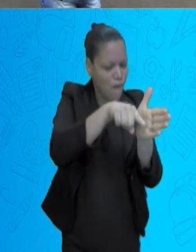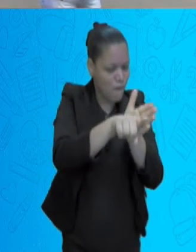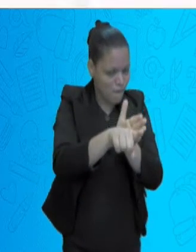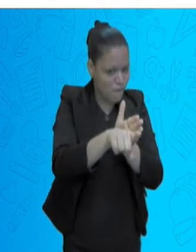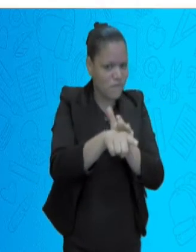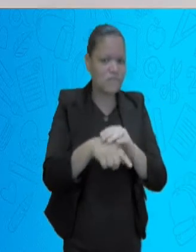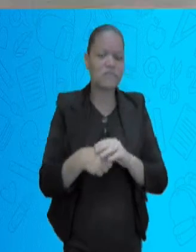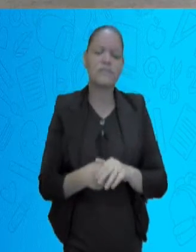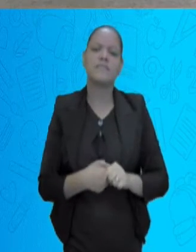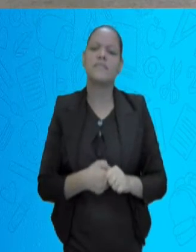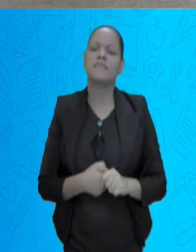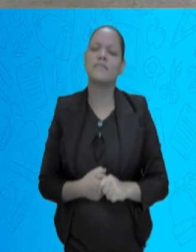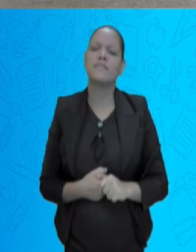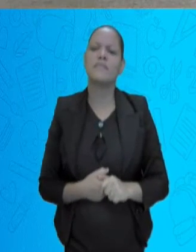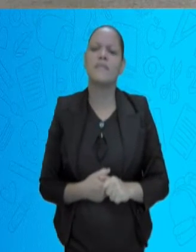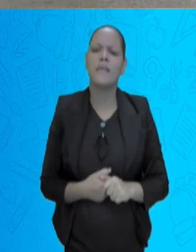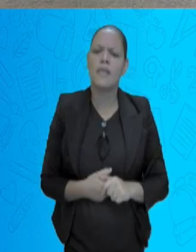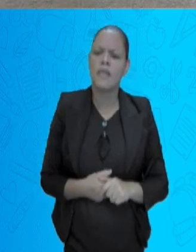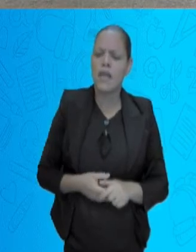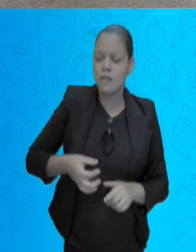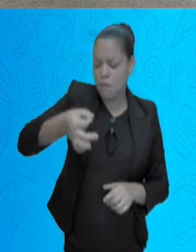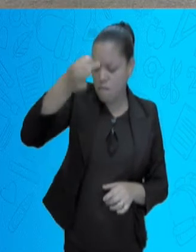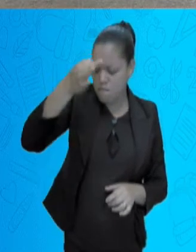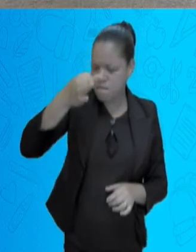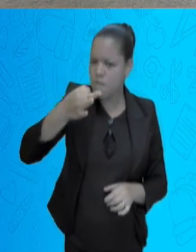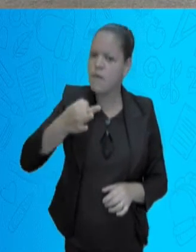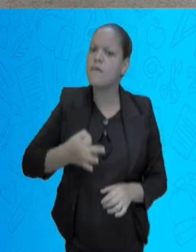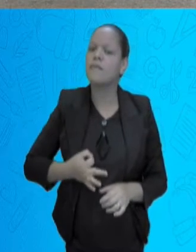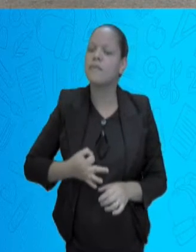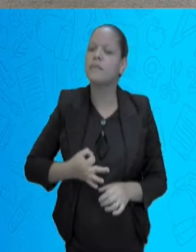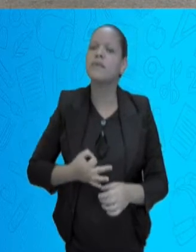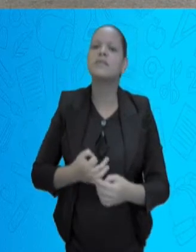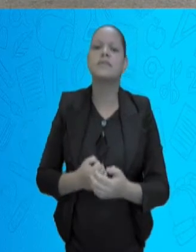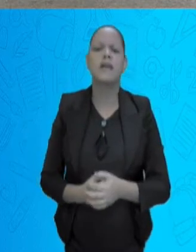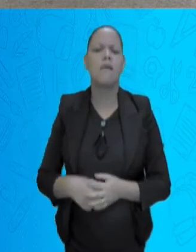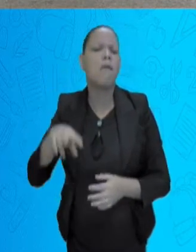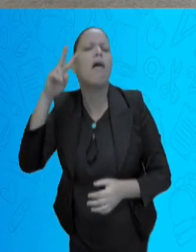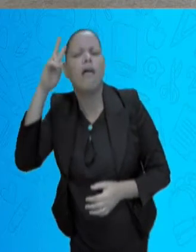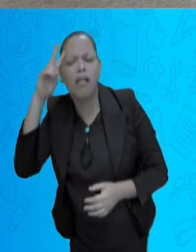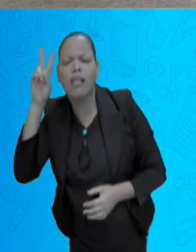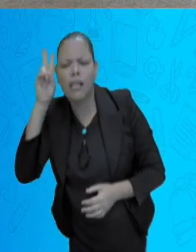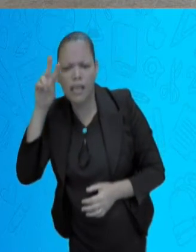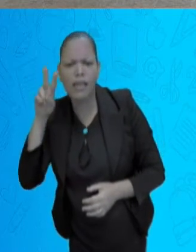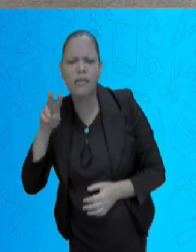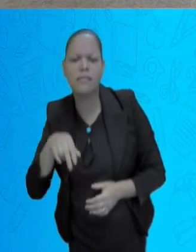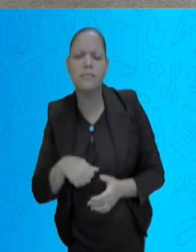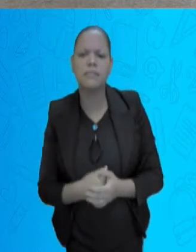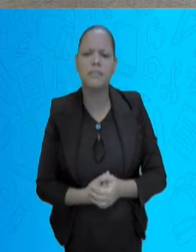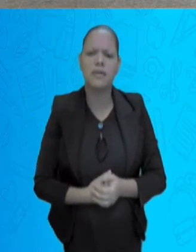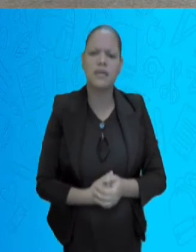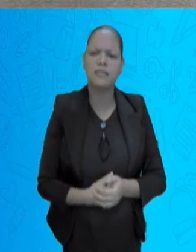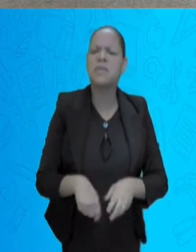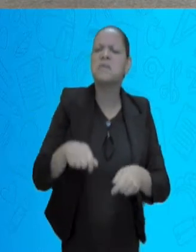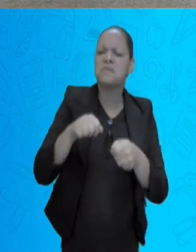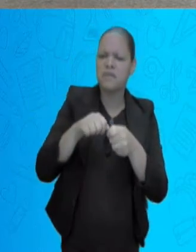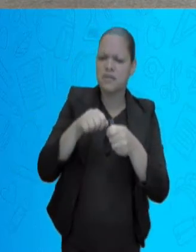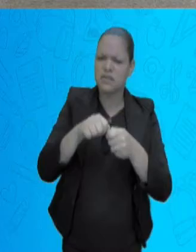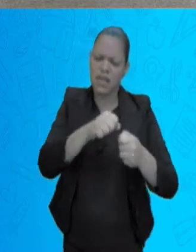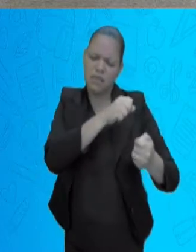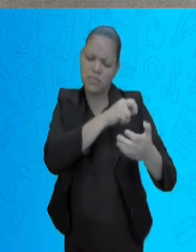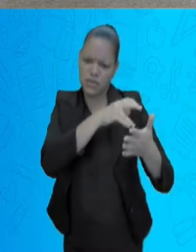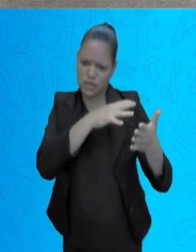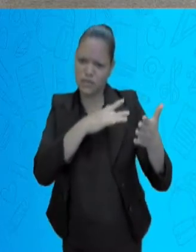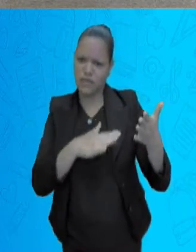declarativa, afirmativa e negativa? Então, agora eu não tenho mais uma pergunta, eu tenho uma